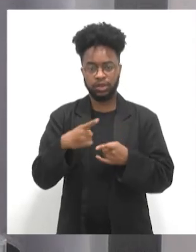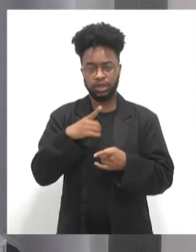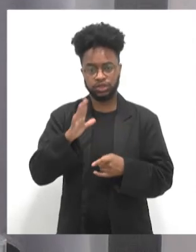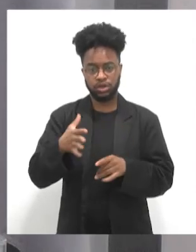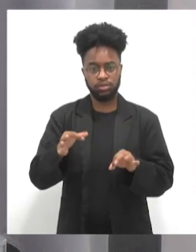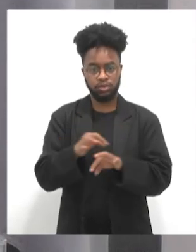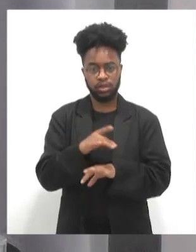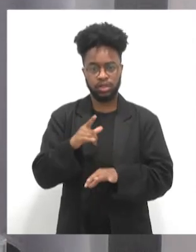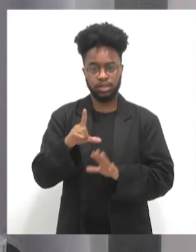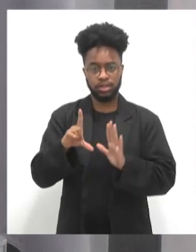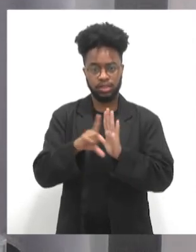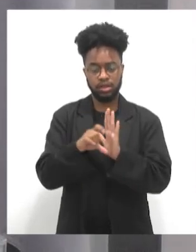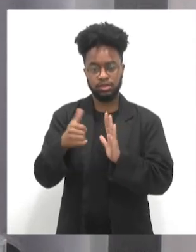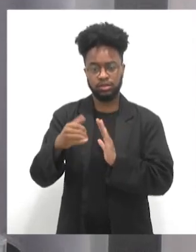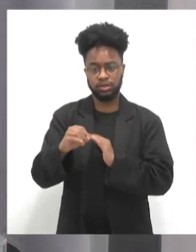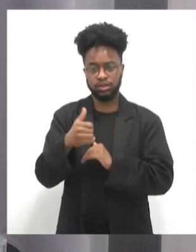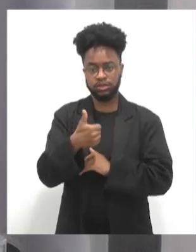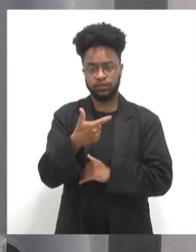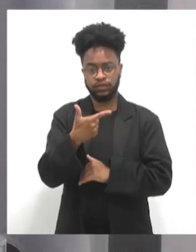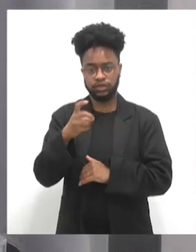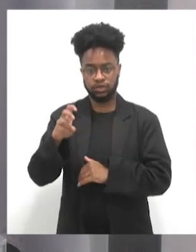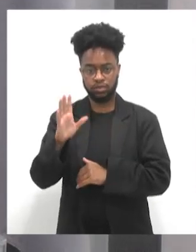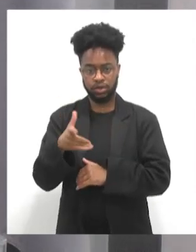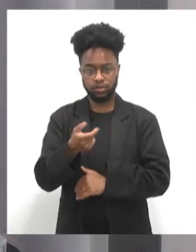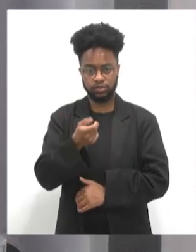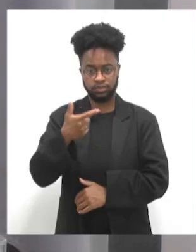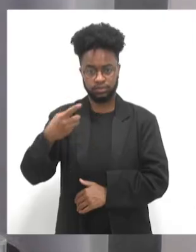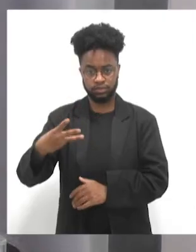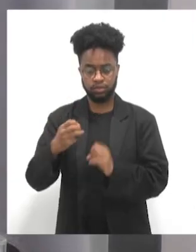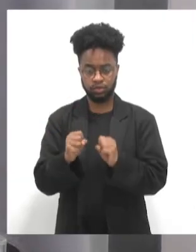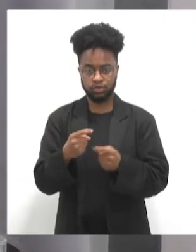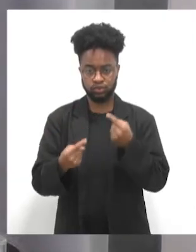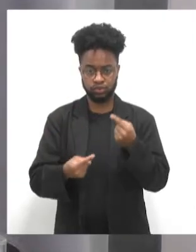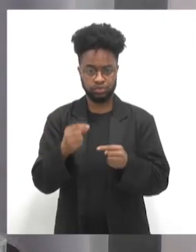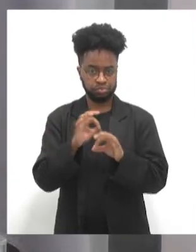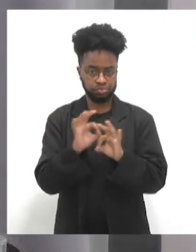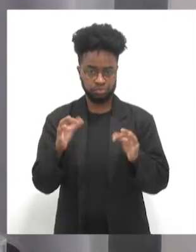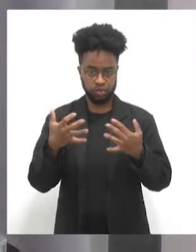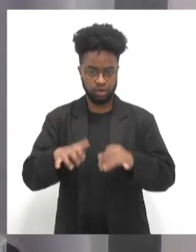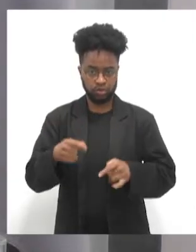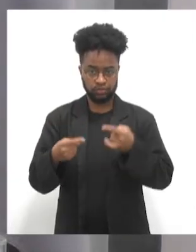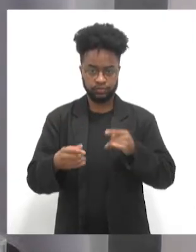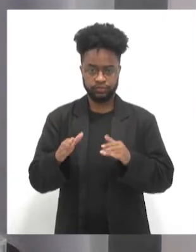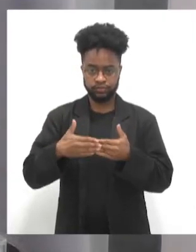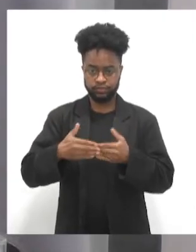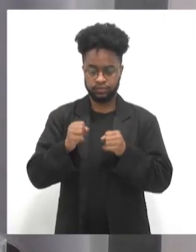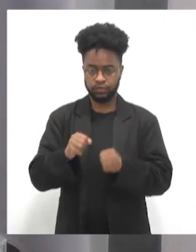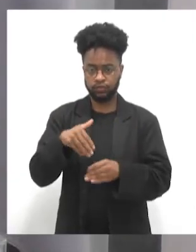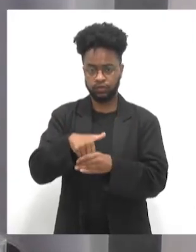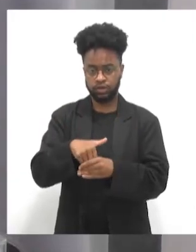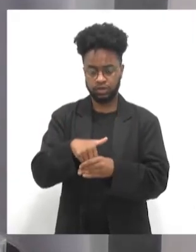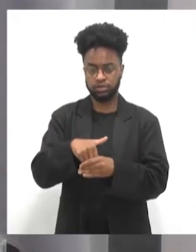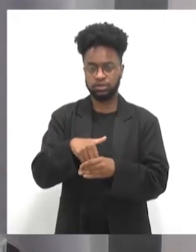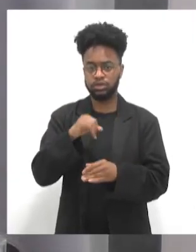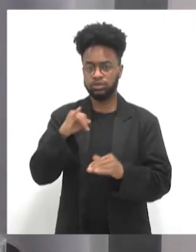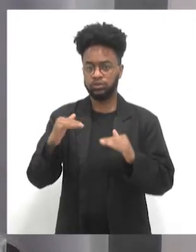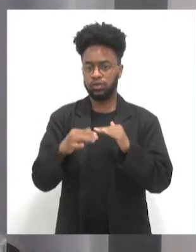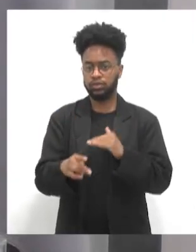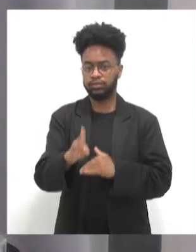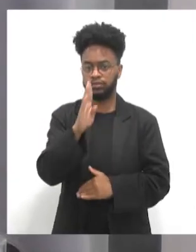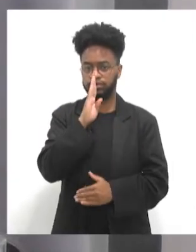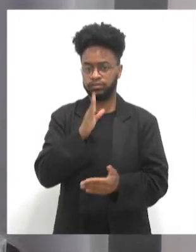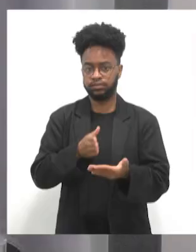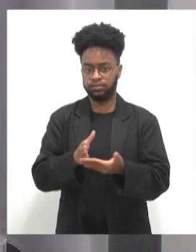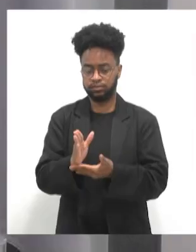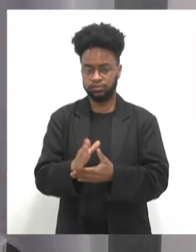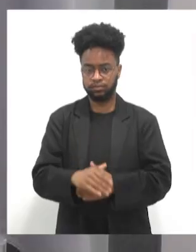Lei 10.125 de 23. Em discussão, não havendo que queira discutir, encerrada a discussão e votação, os senhores que aprovam